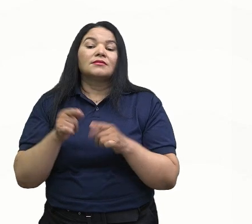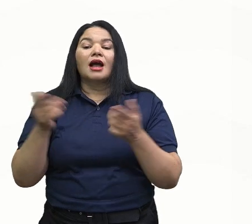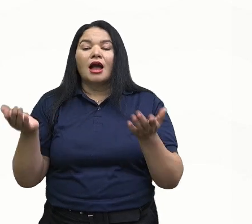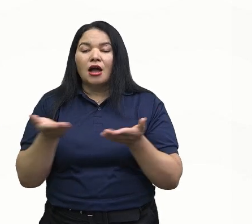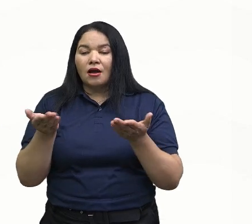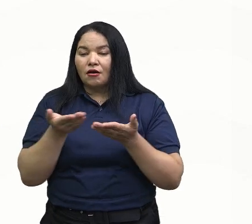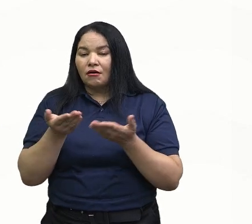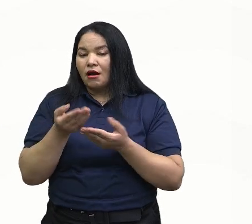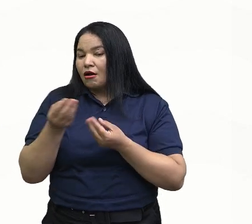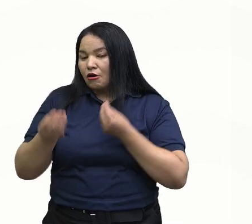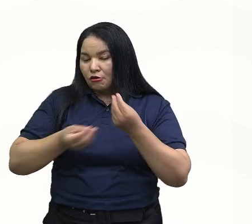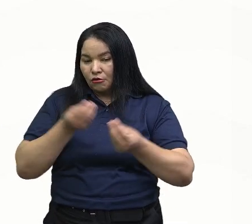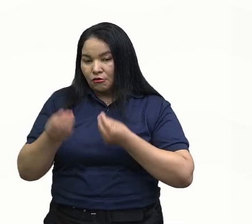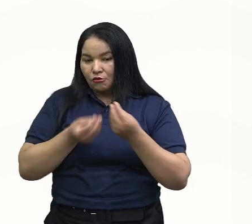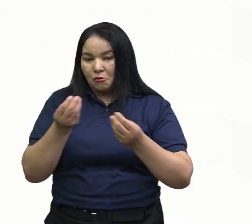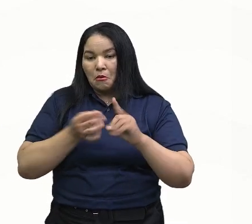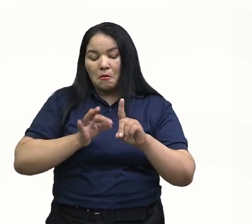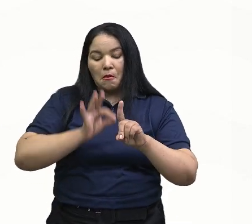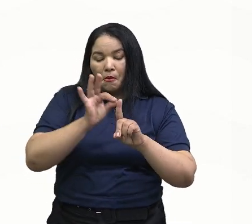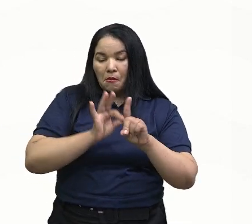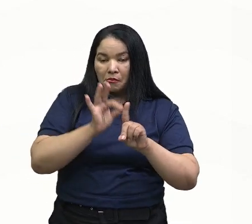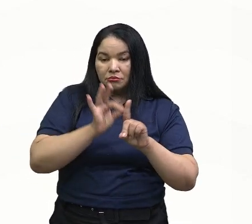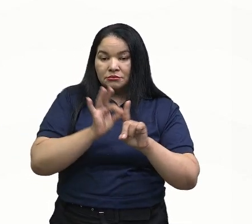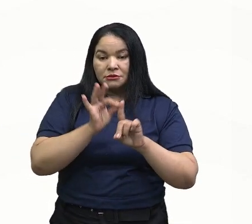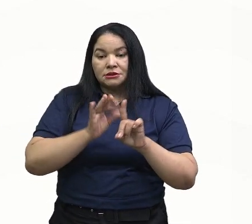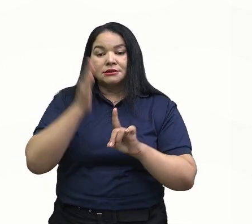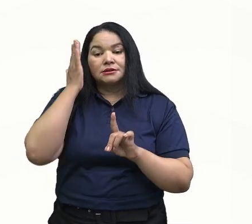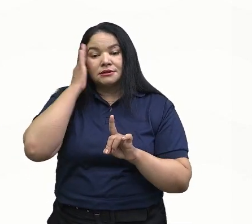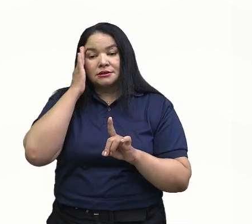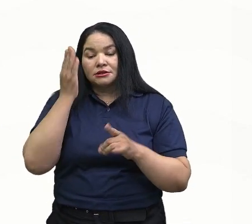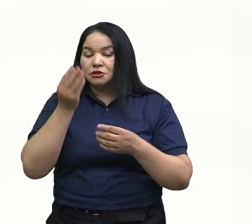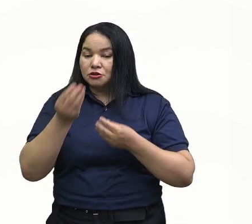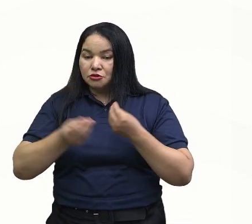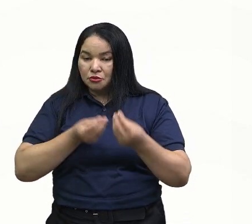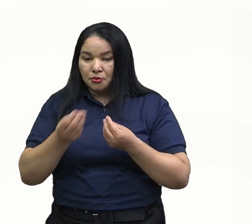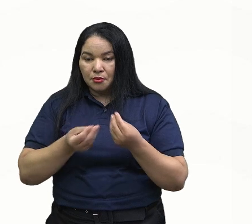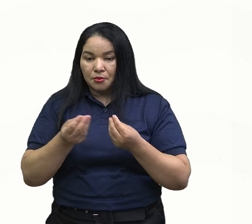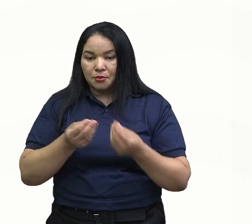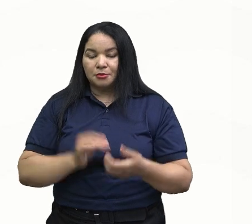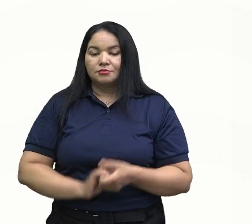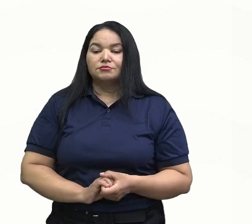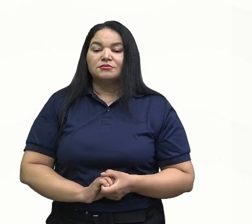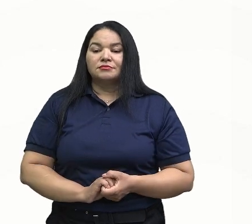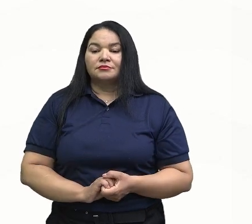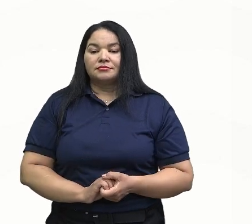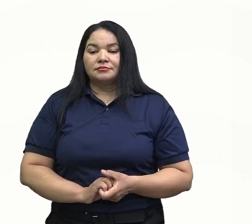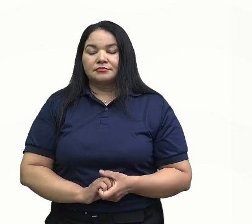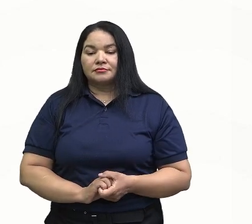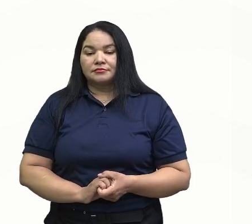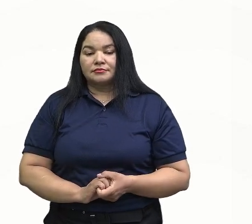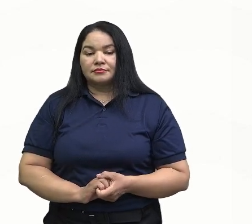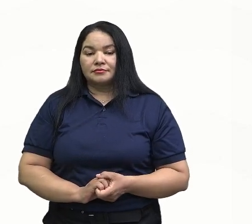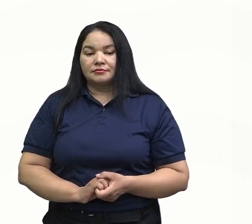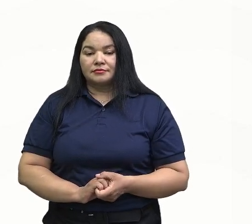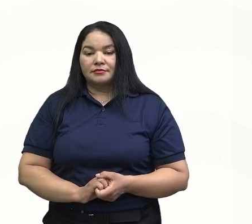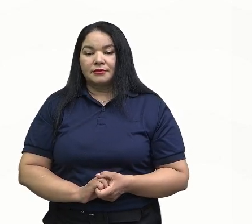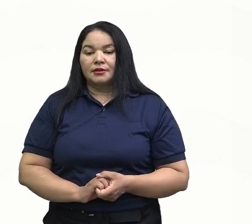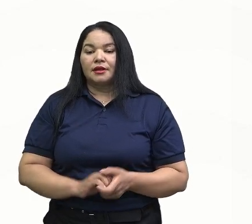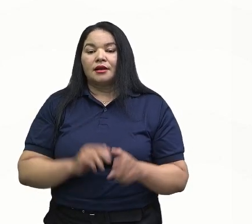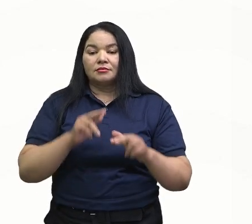medir este grau, eu preciso medir esta temperatura, tá? E aí a gente vai medir através